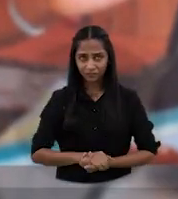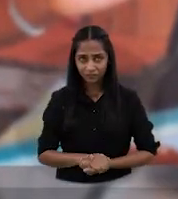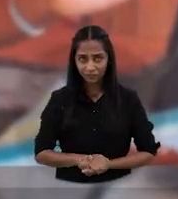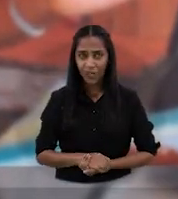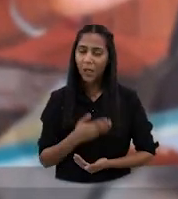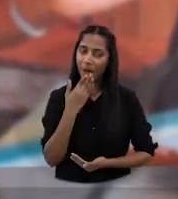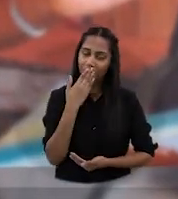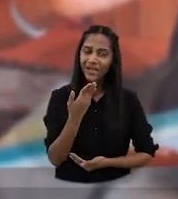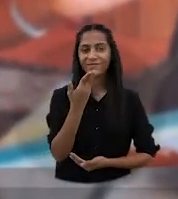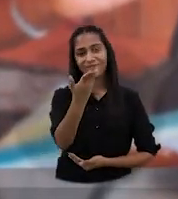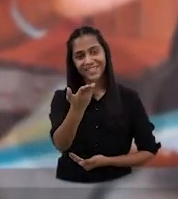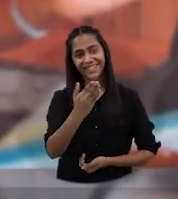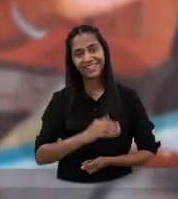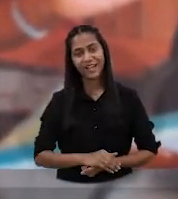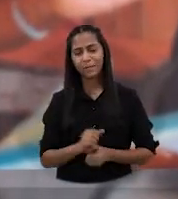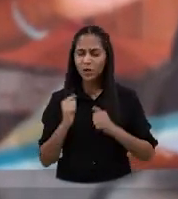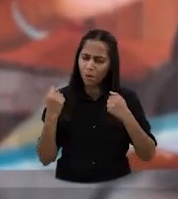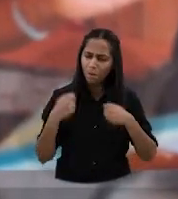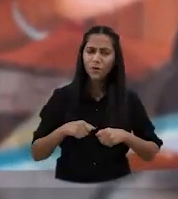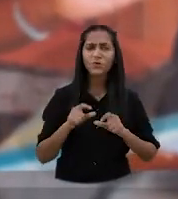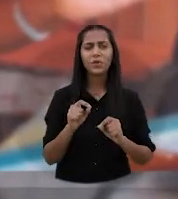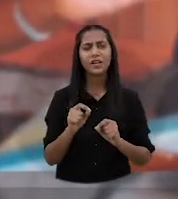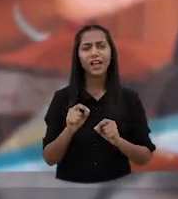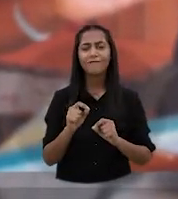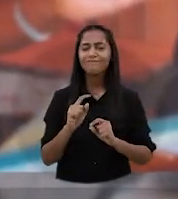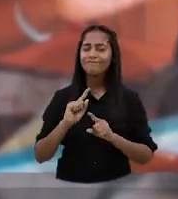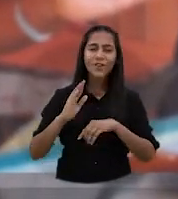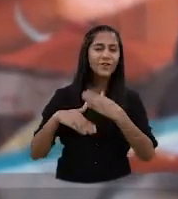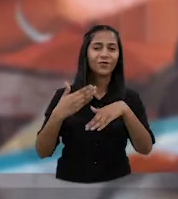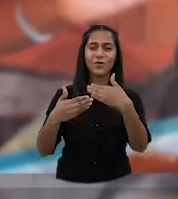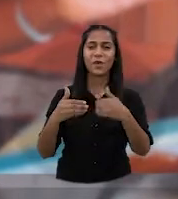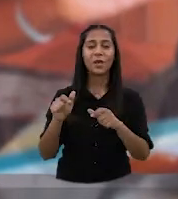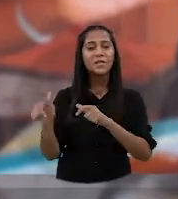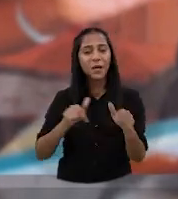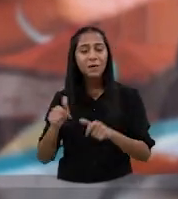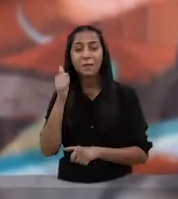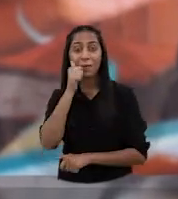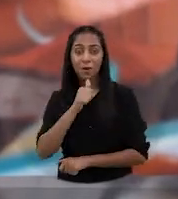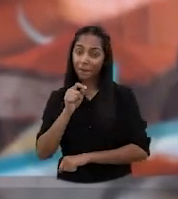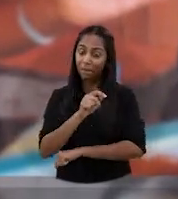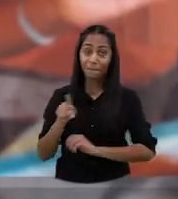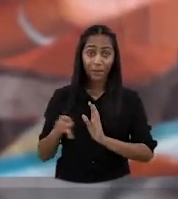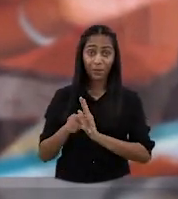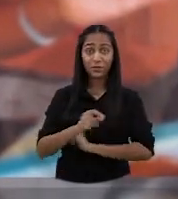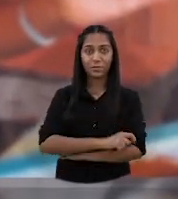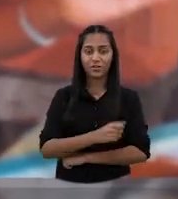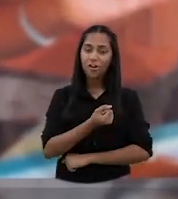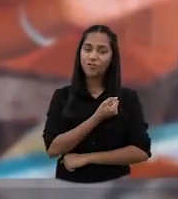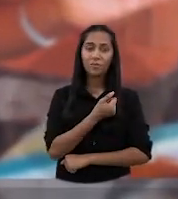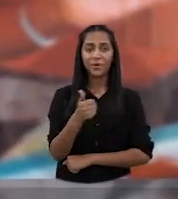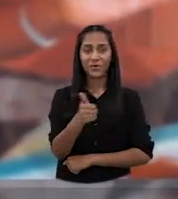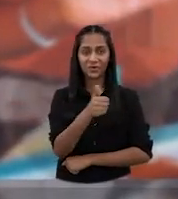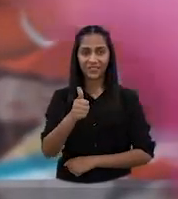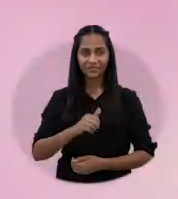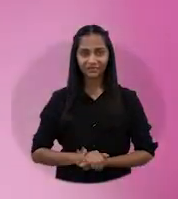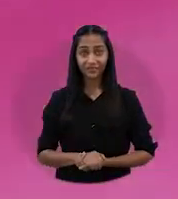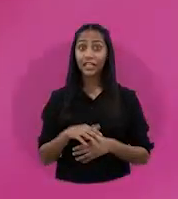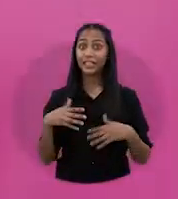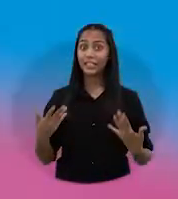vulnerabilidade. Conto com você para que eu possa fazer mais pela mulher mossoroense. Vote